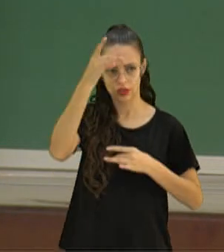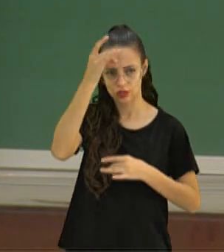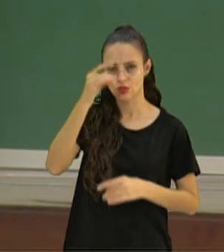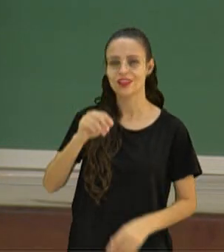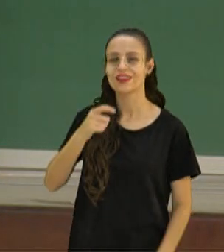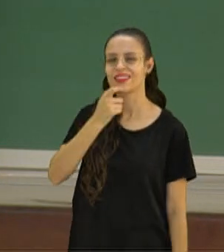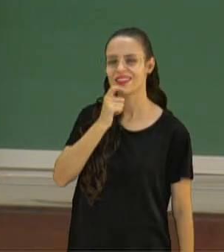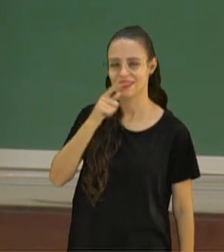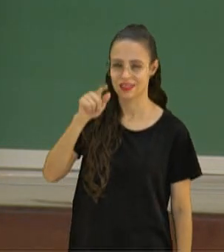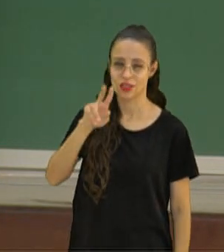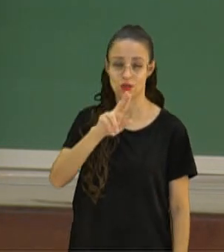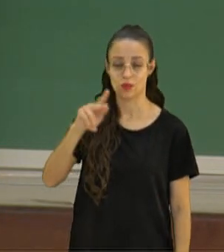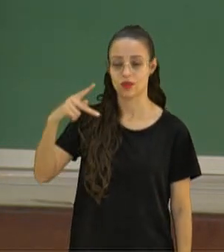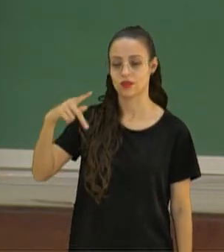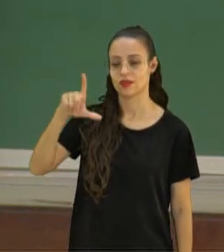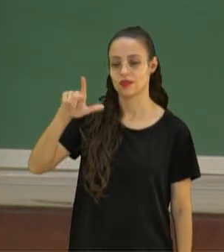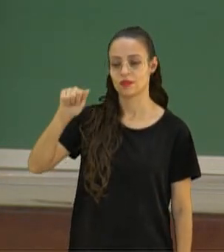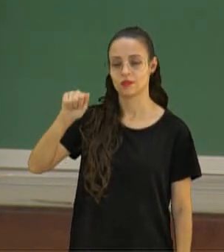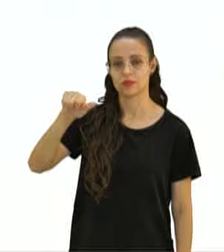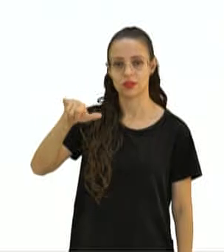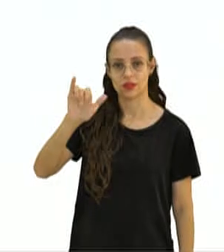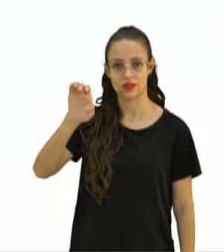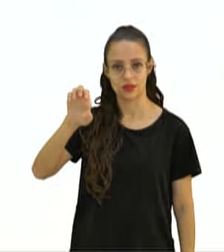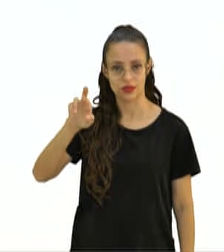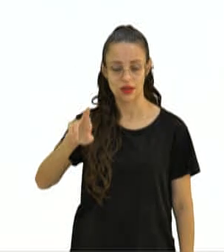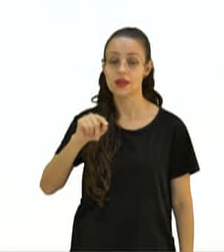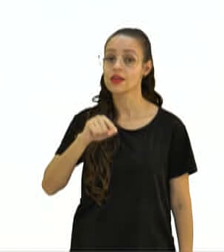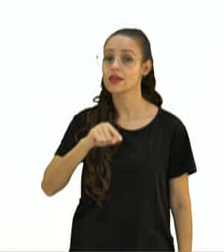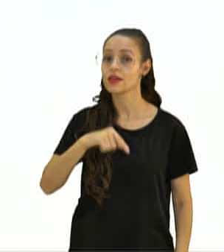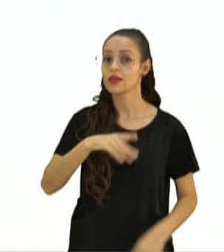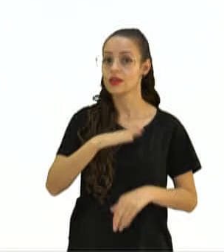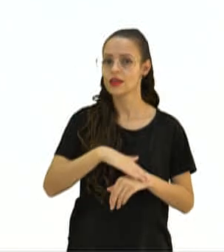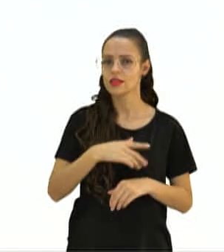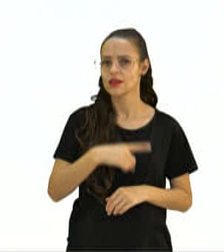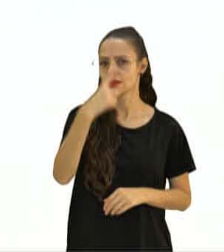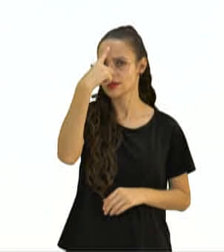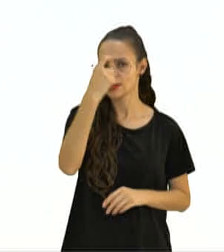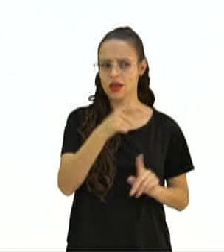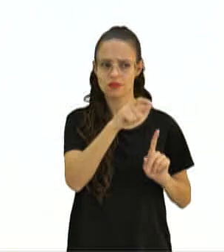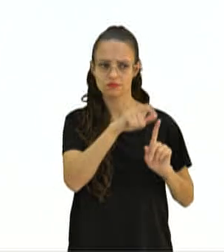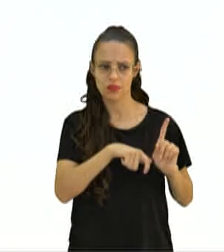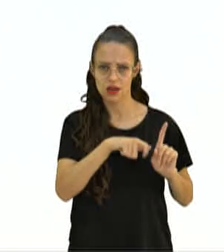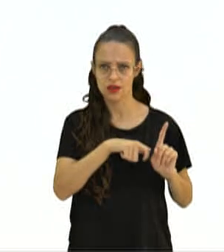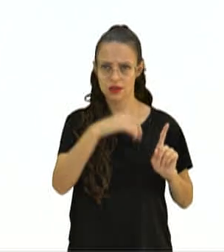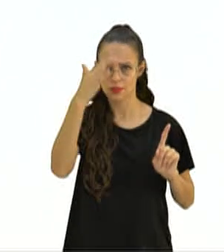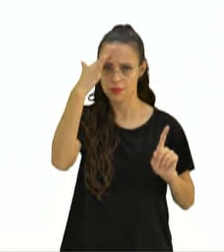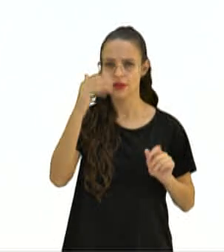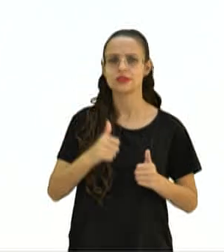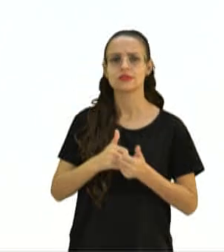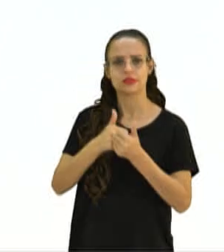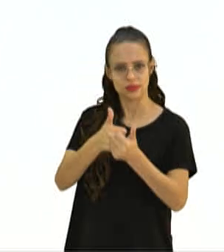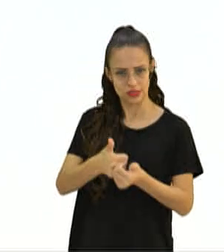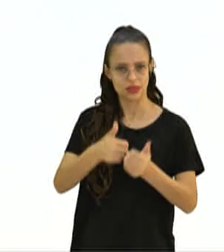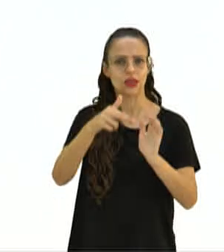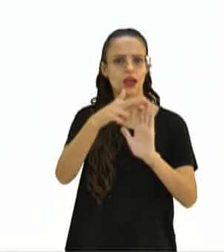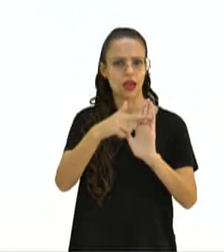né? Ele é quem vai criar um personagem fictício, vai seguir as regras do sistema escolhido por seu grupo, vai controlar